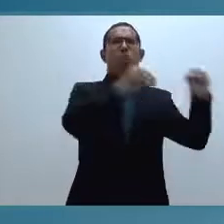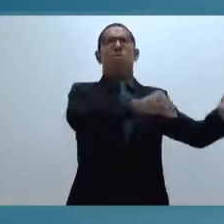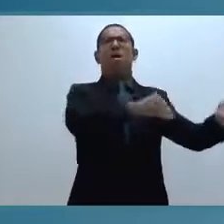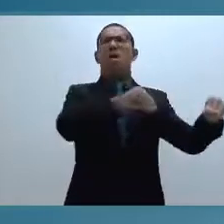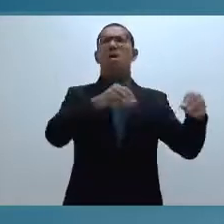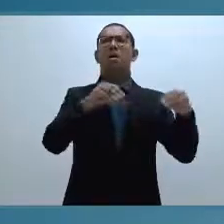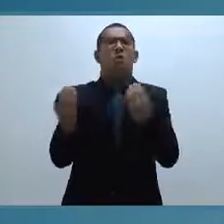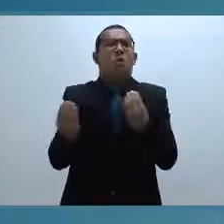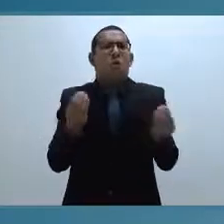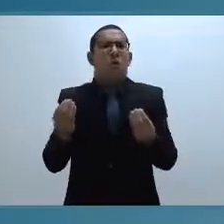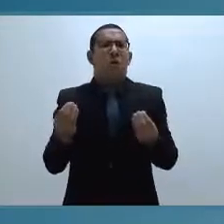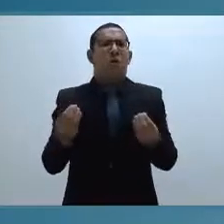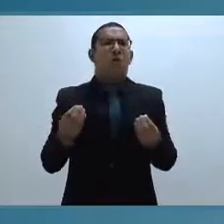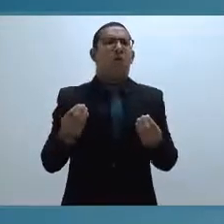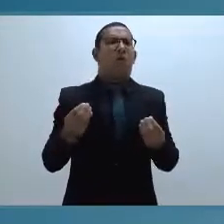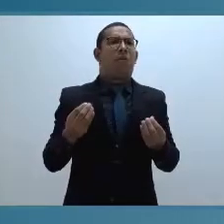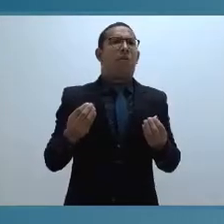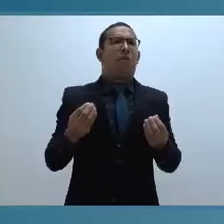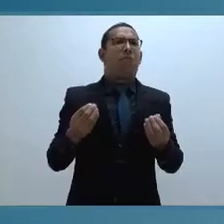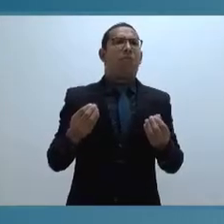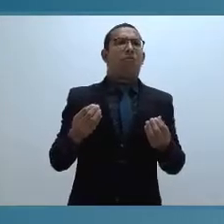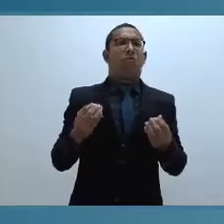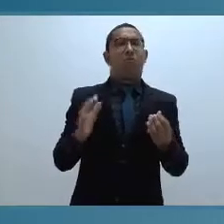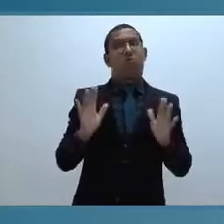um pedido interno, se eu não souber, até